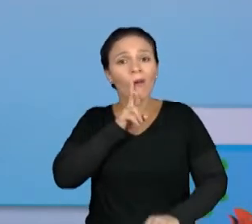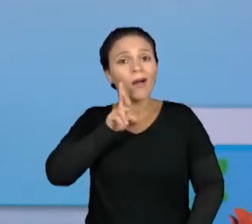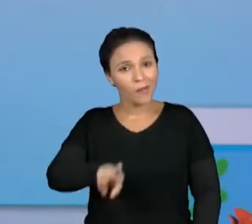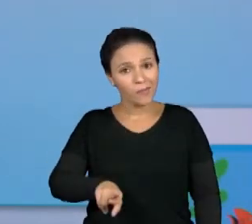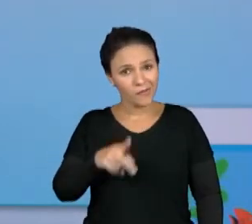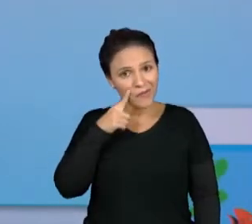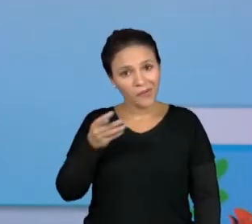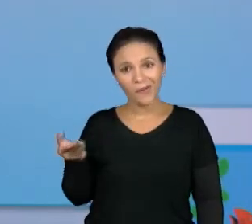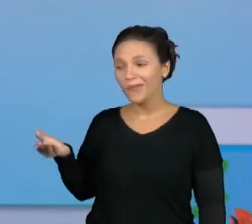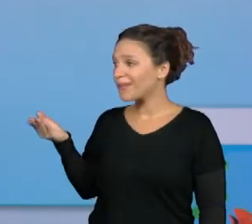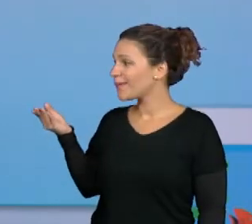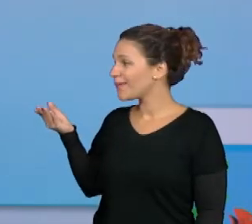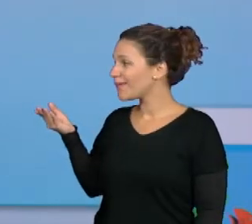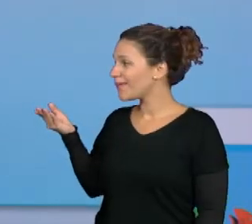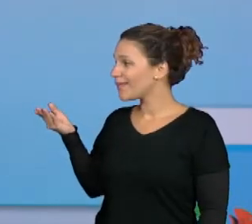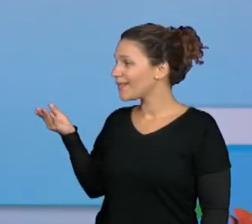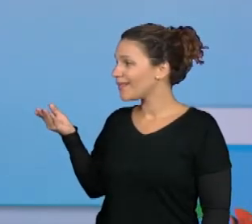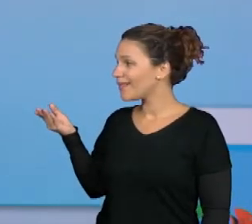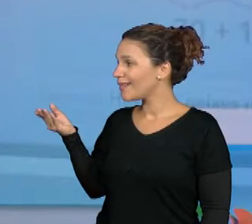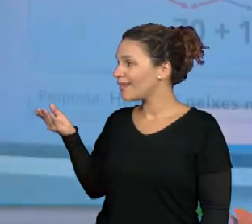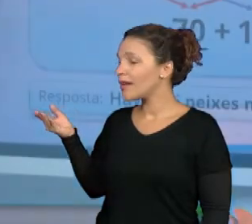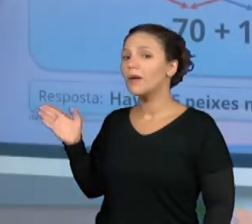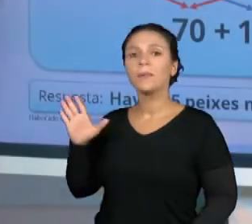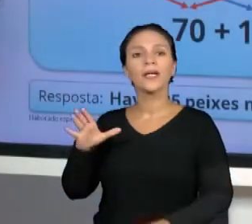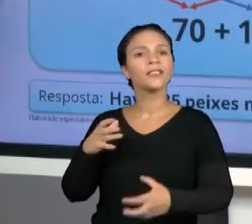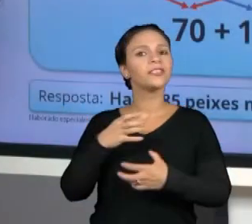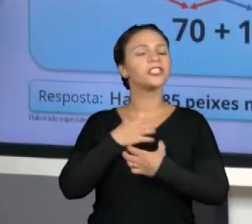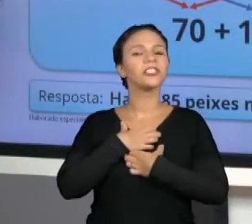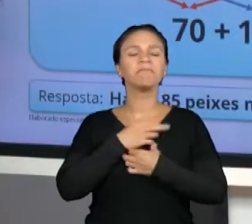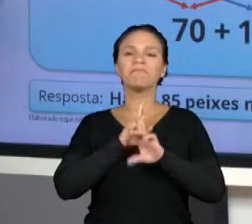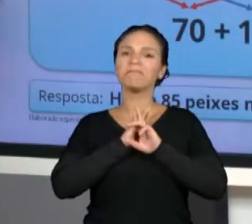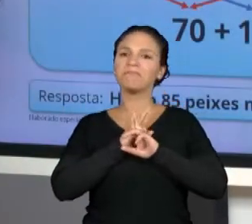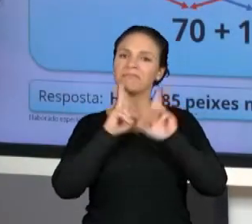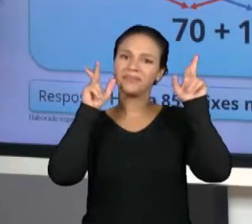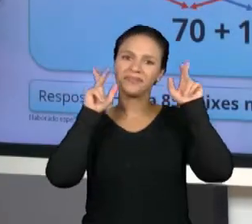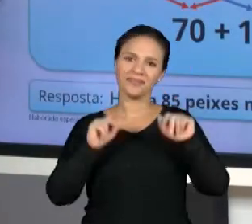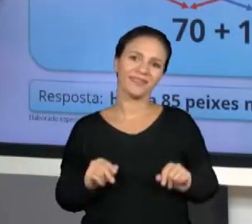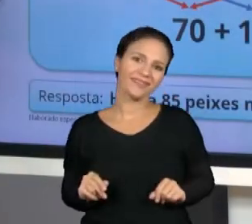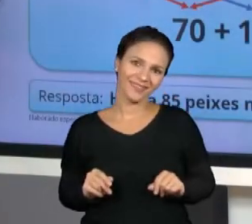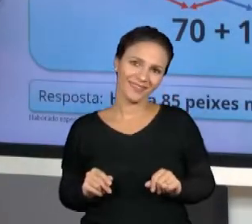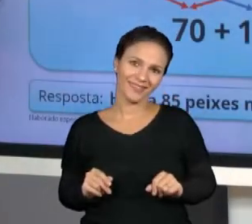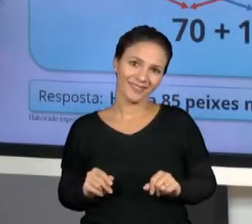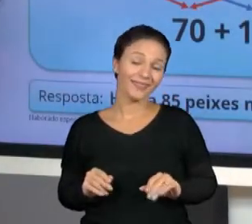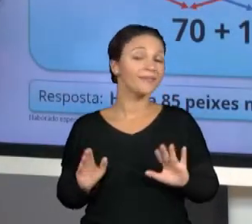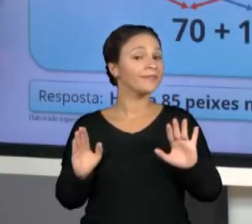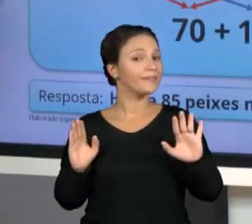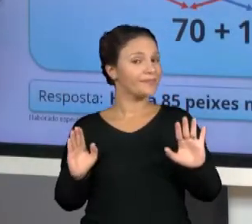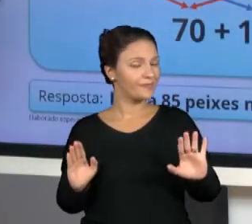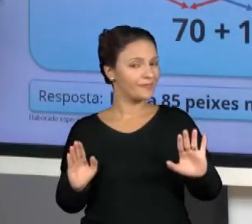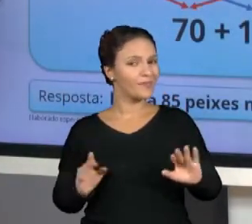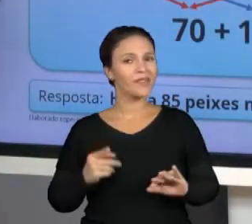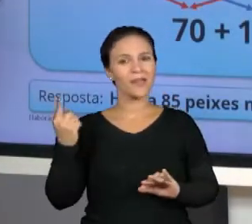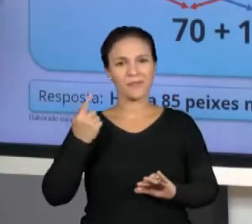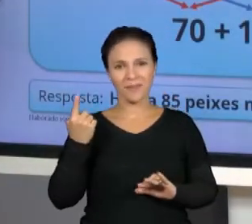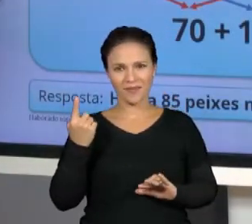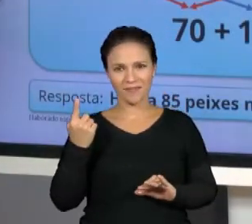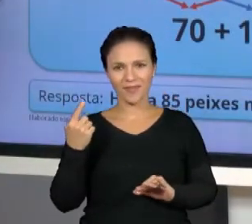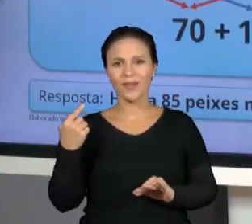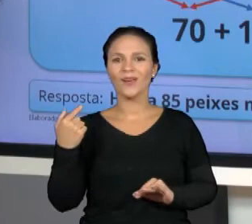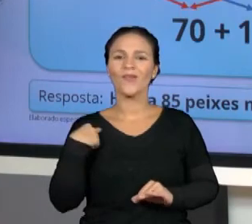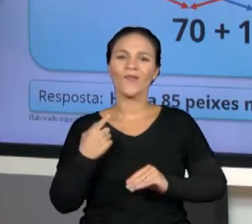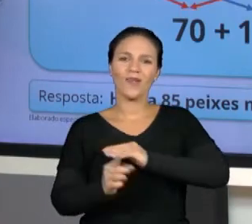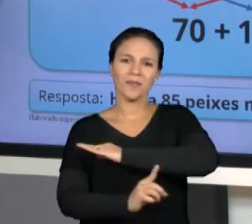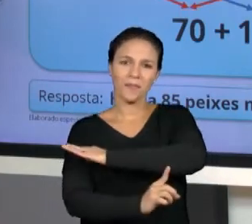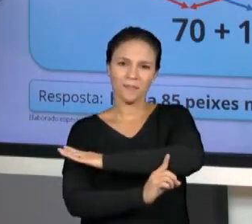cheguei no mesmo resultado, mas utilizei uma estratégia diferente. Então, primeiro a gente fez a contagem na